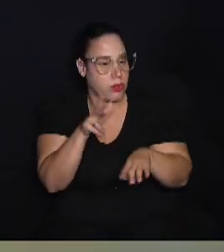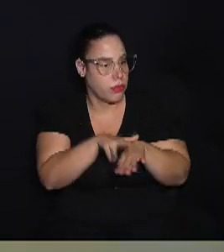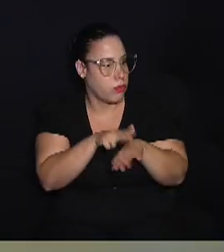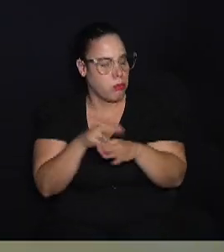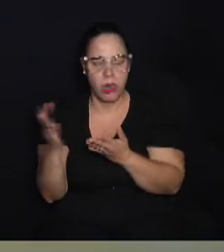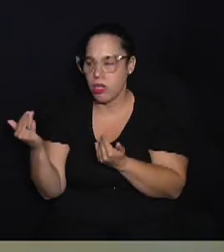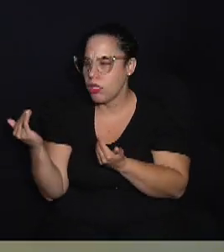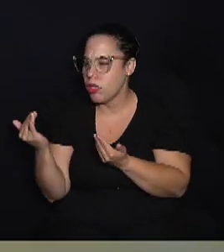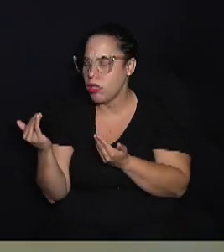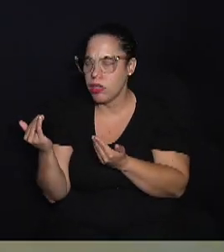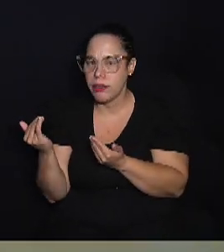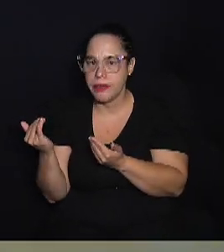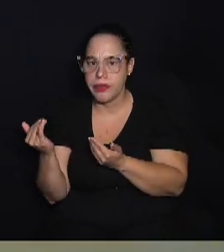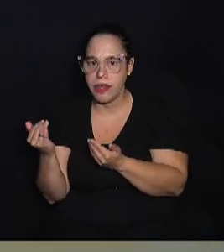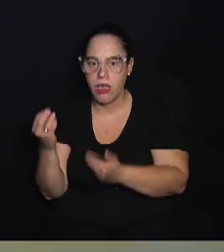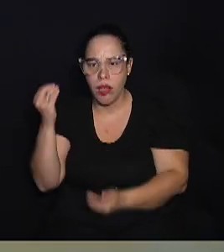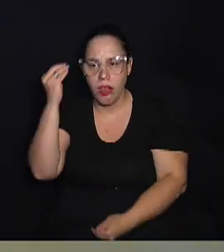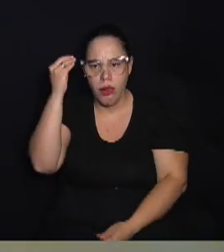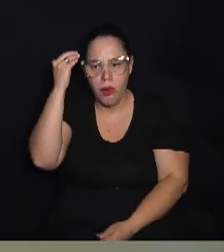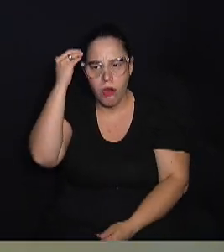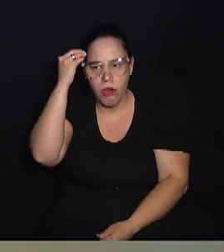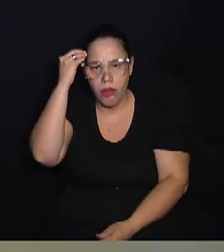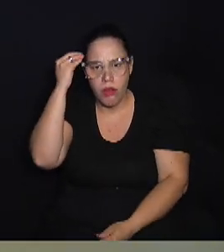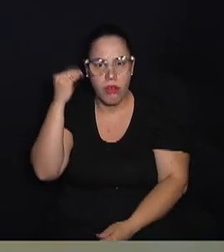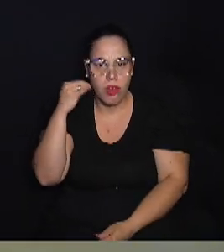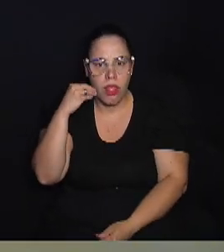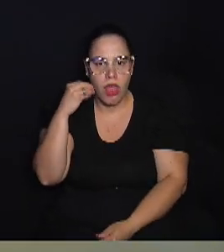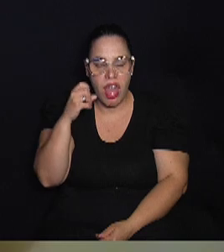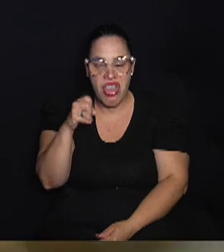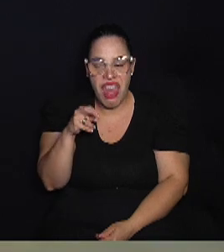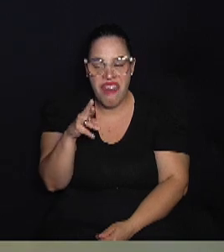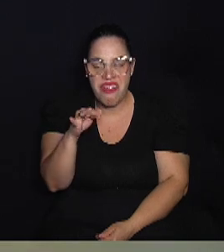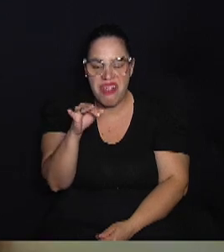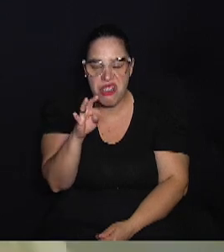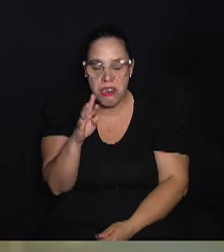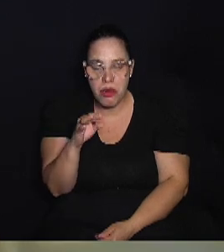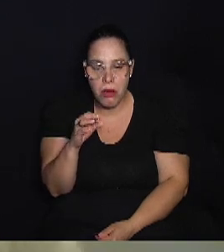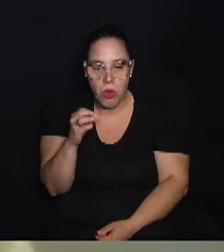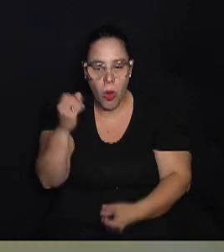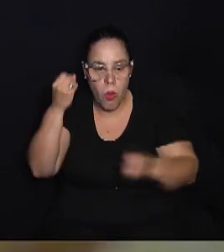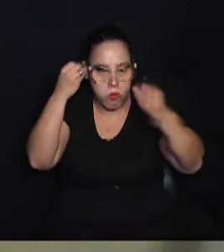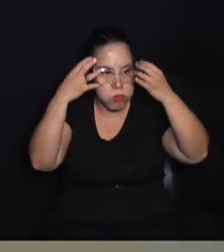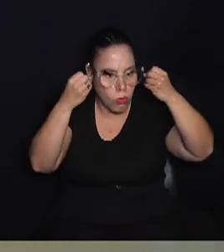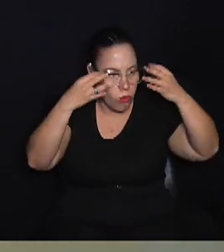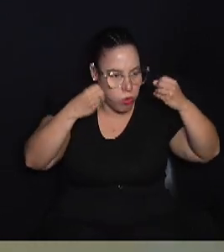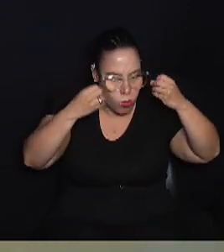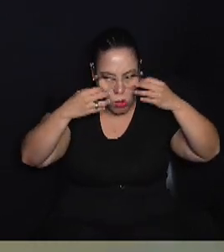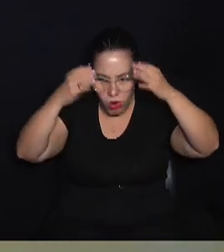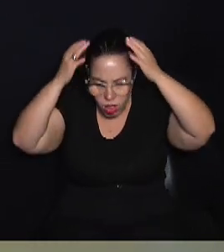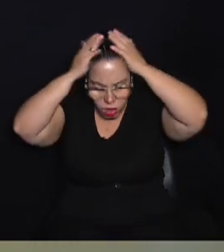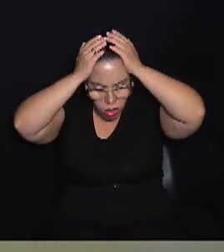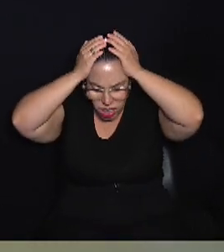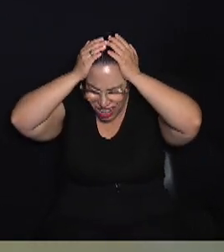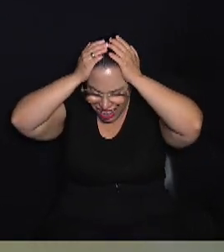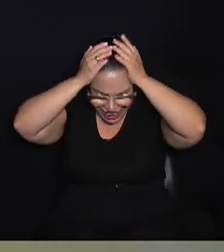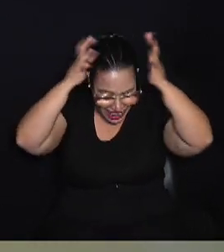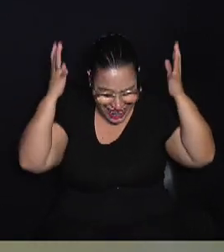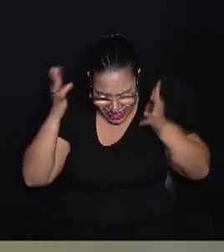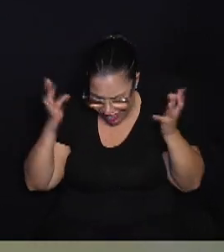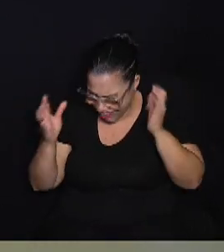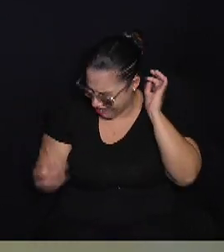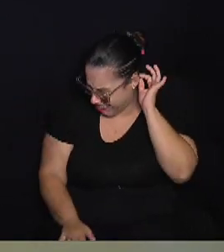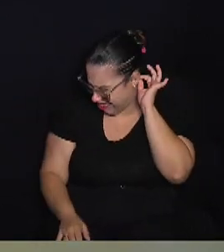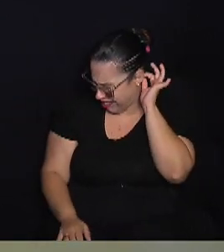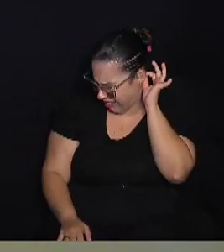jovens, provavelmente, eles estão com falha de memória, não, eles estão com déficit de atenção. Muita informação para um HD que já está lotado de informação,